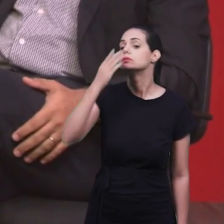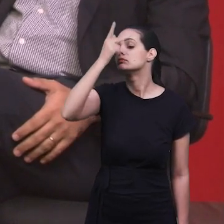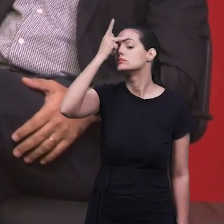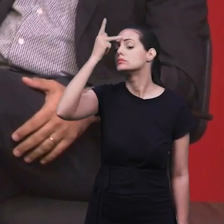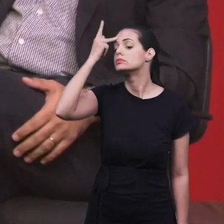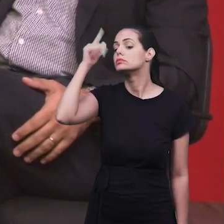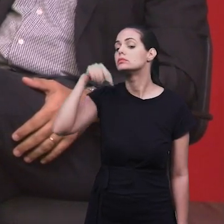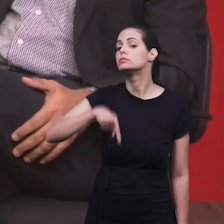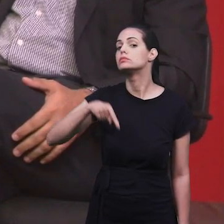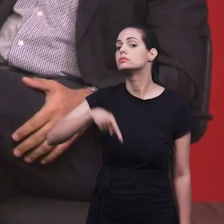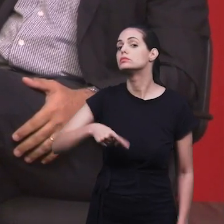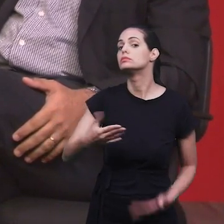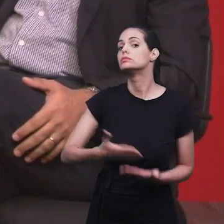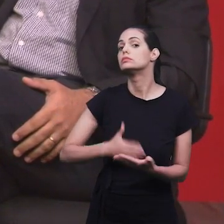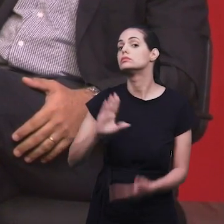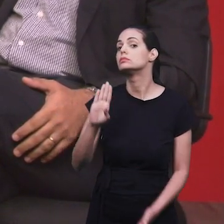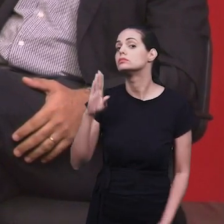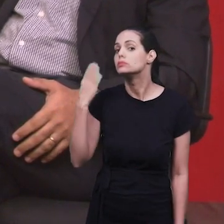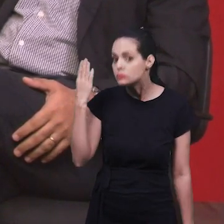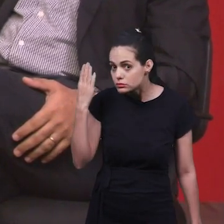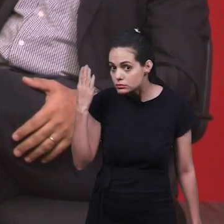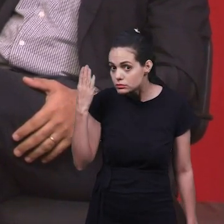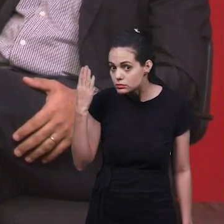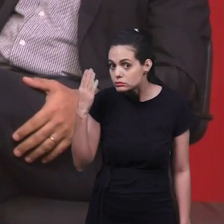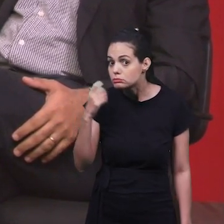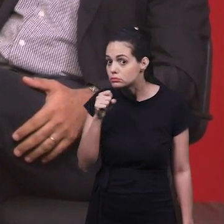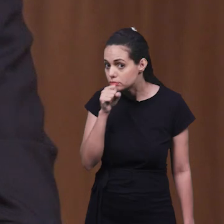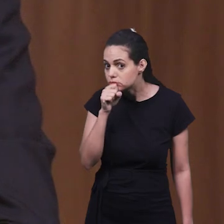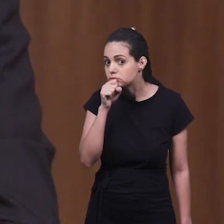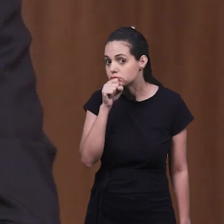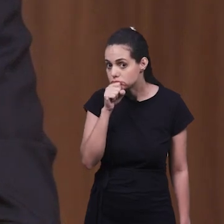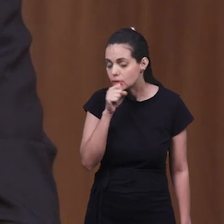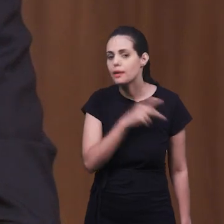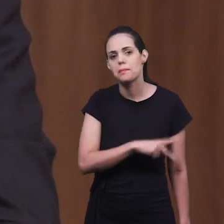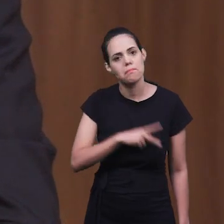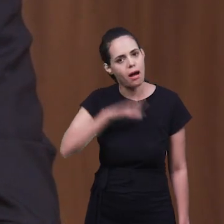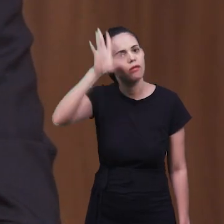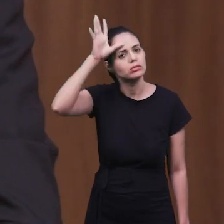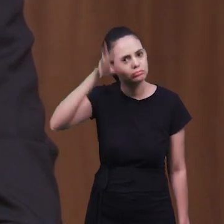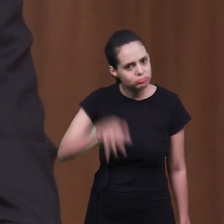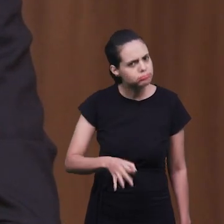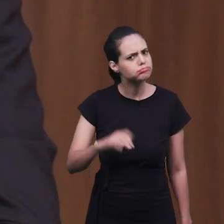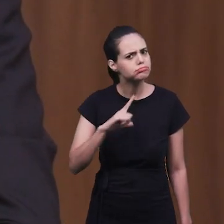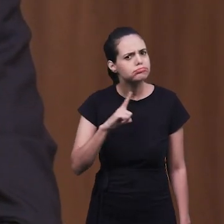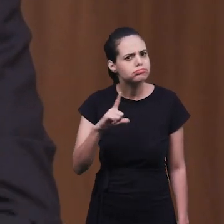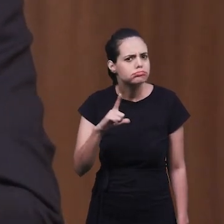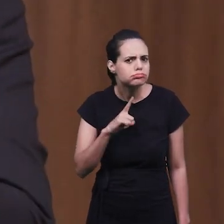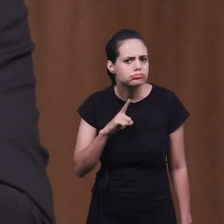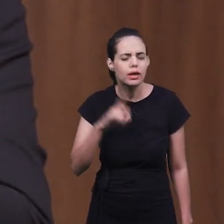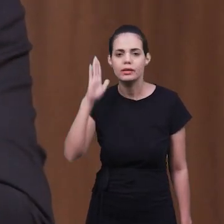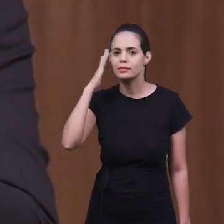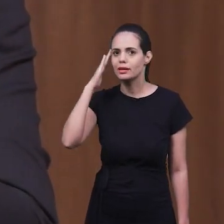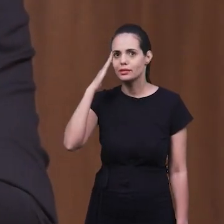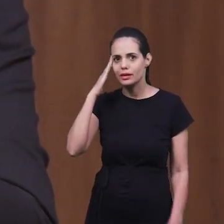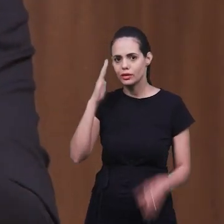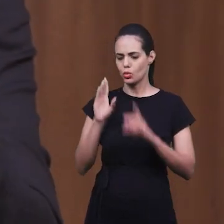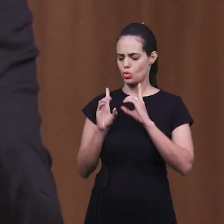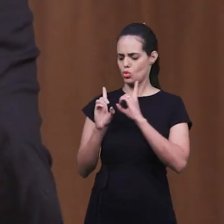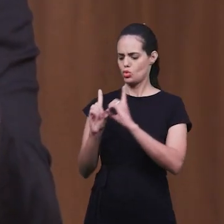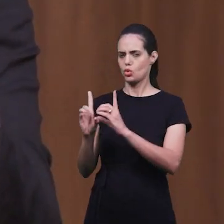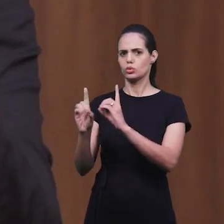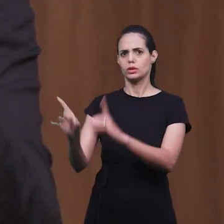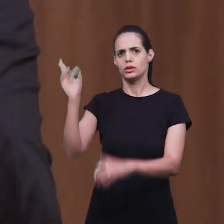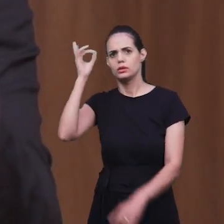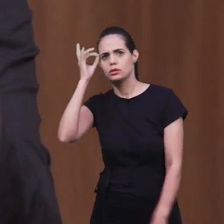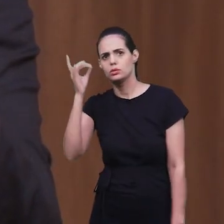falsos irmãos. Então, ali nós estamos vendo uma operação, não é? O espírito de discernimento, entendendo que o que